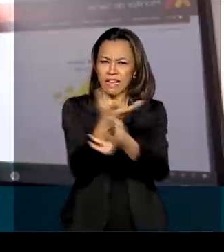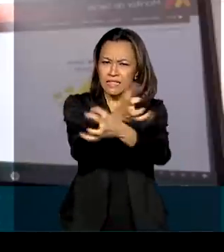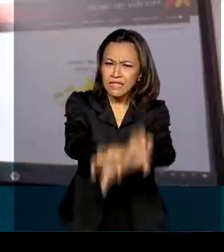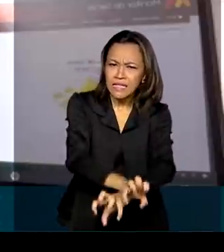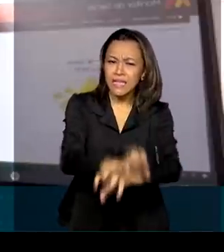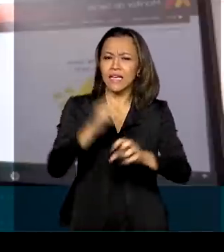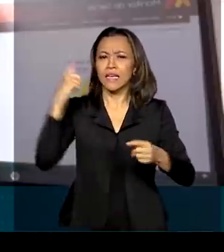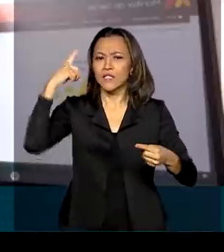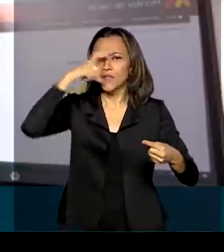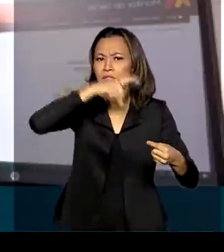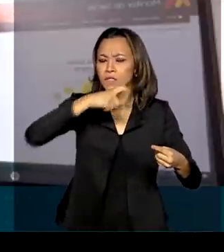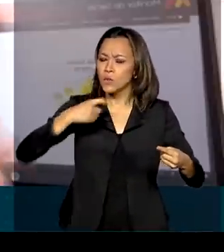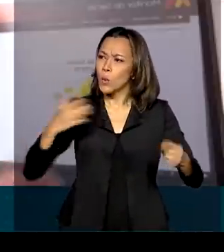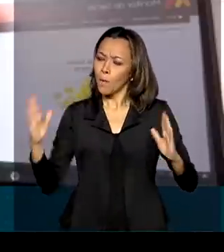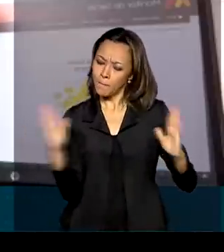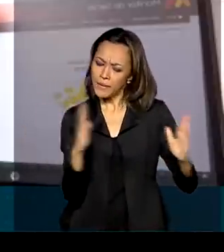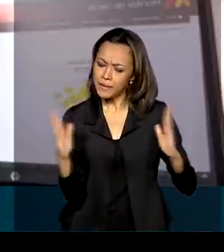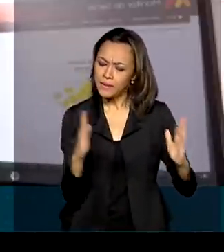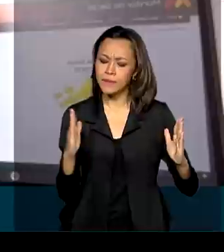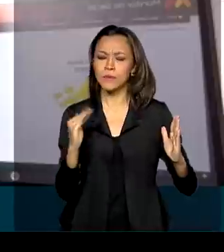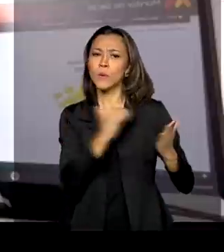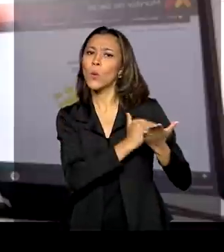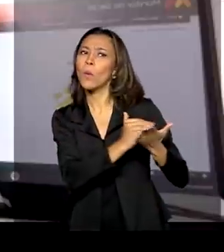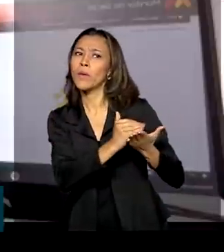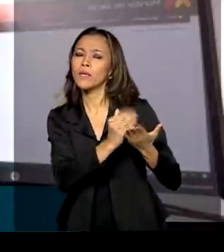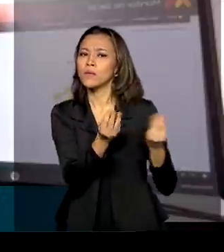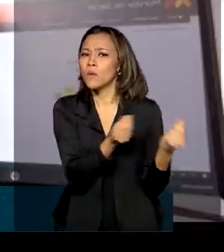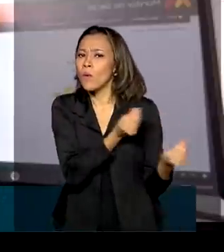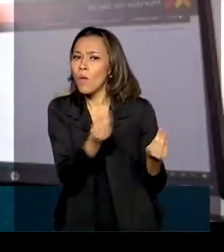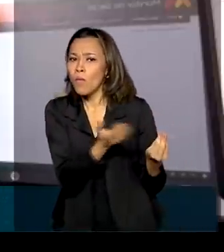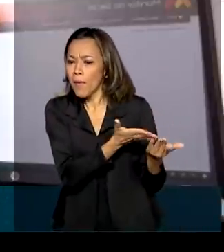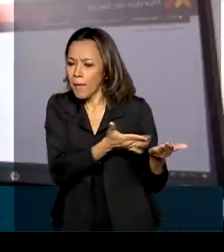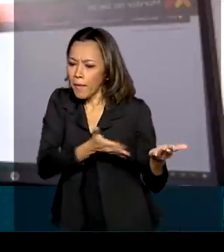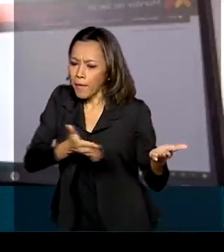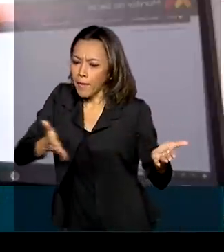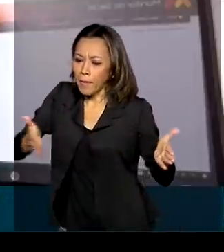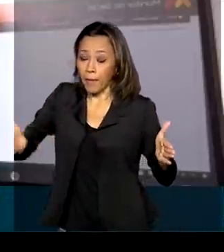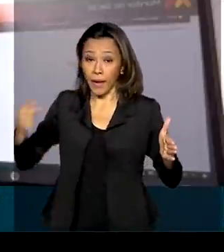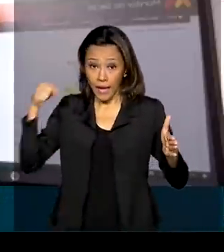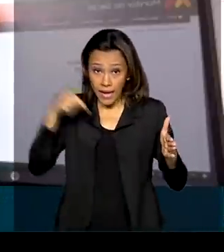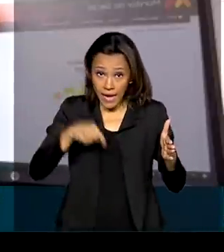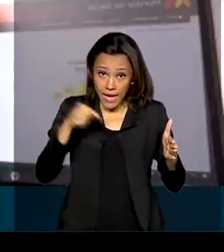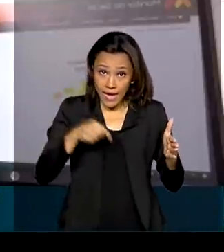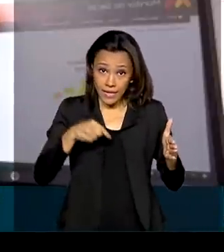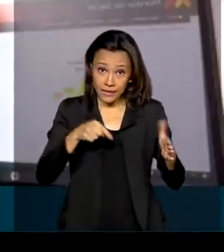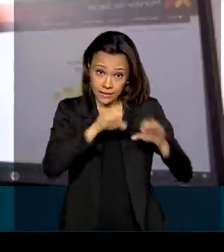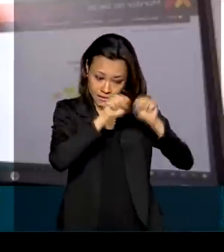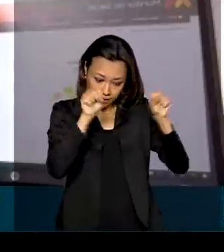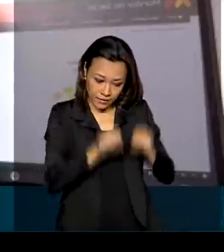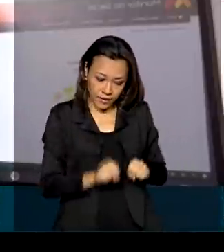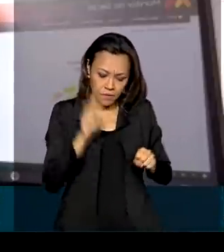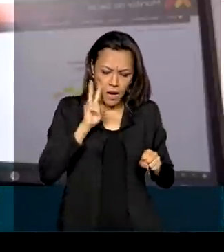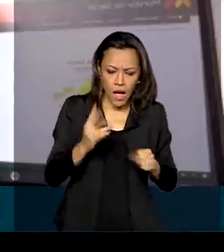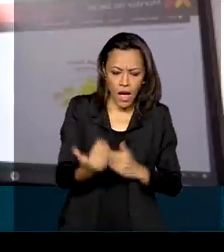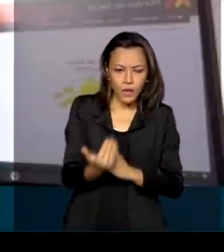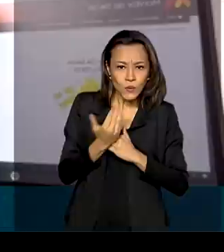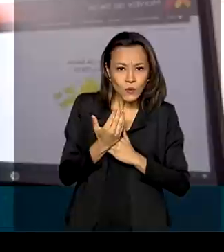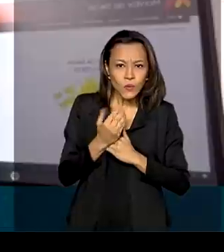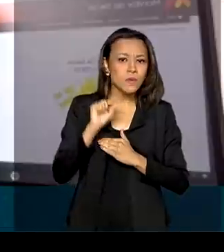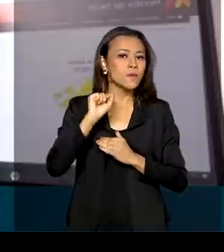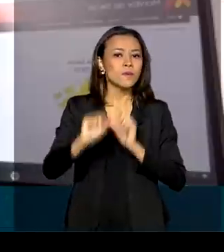seu início, a sua duração e sua intensidade, o mapa gerado pelo monitor de secas, ele ajuda no